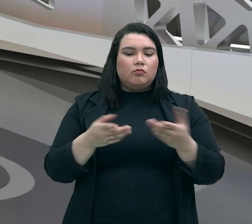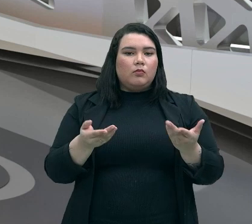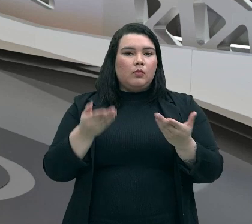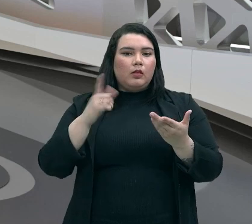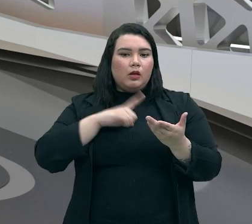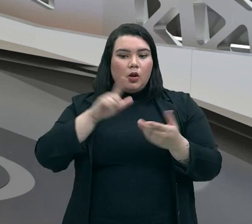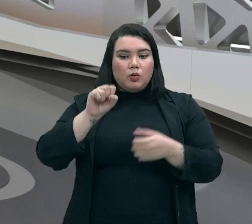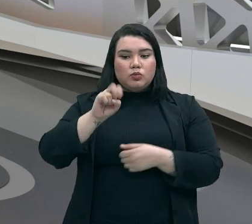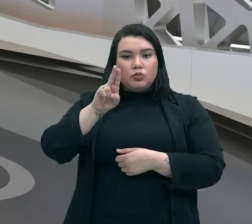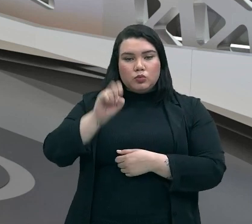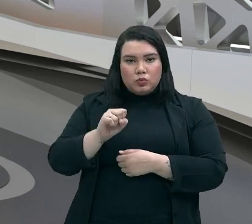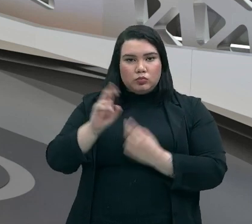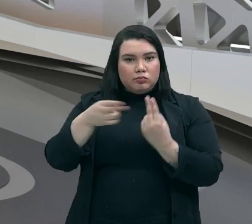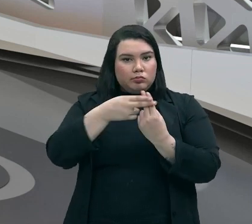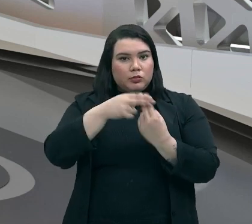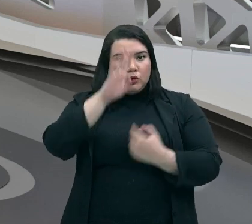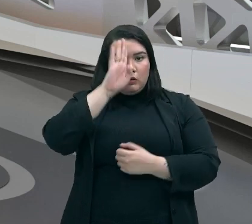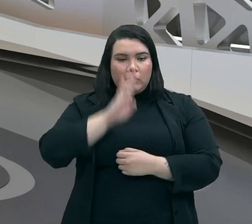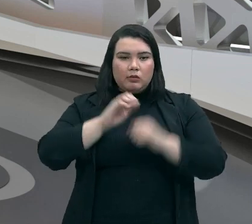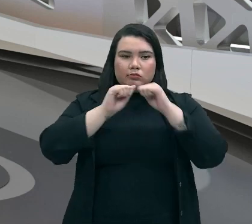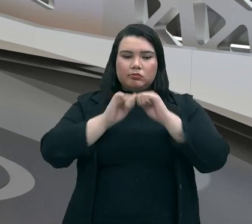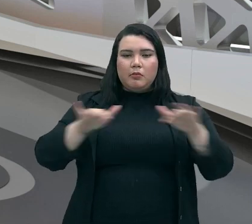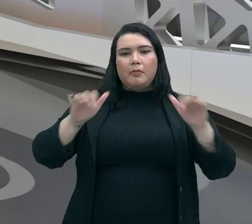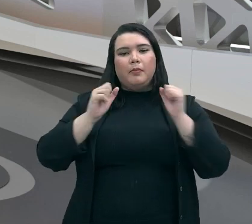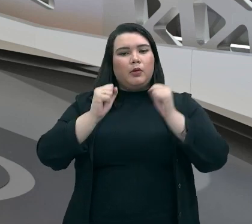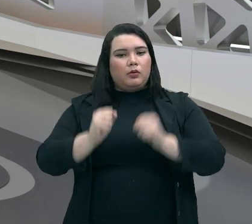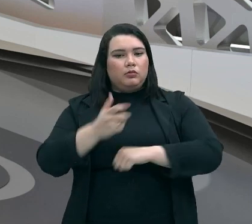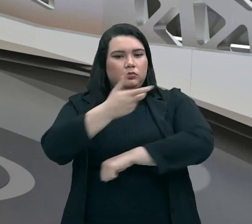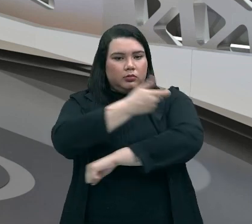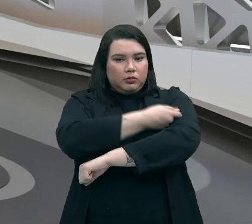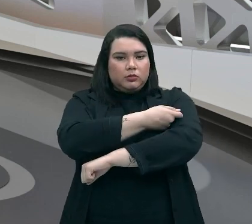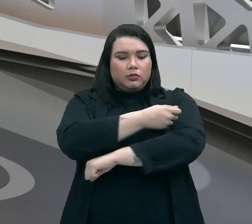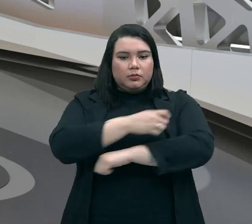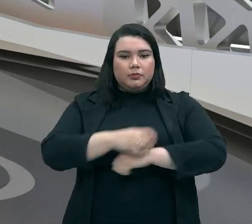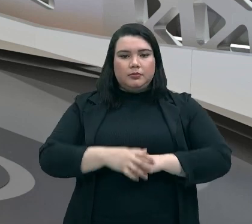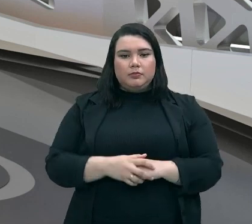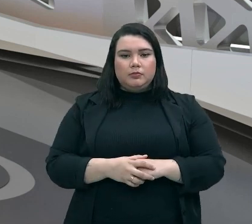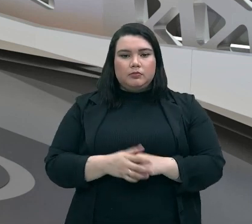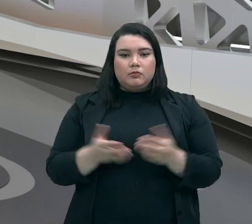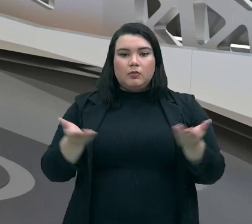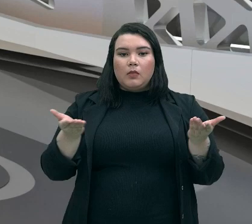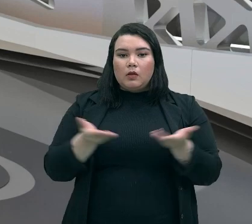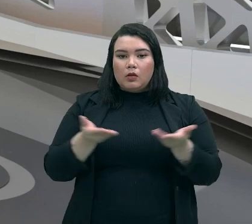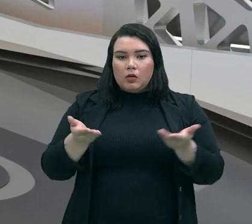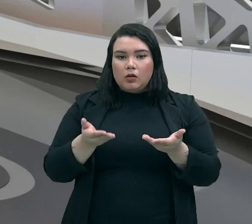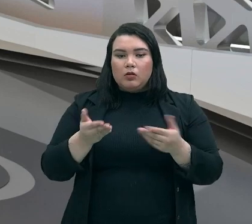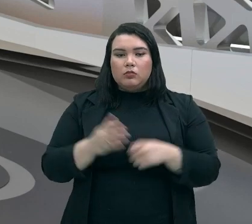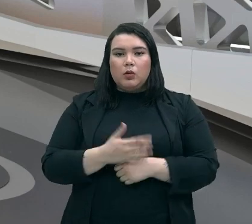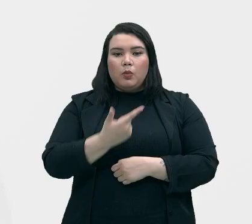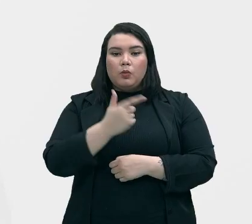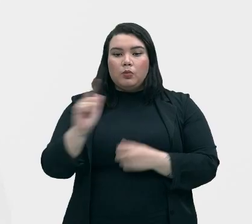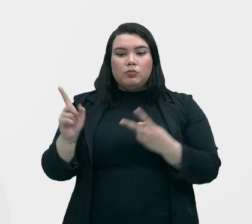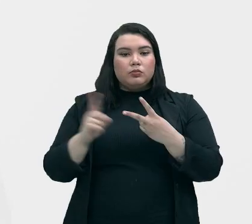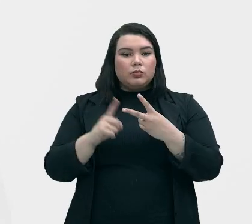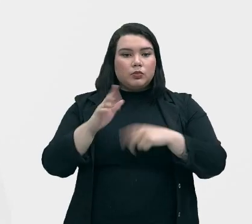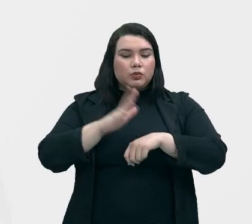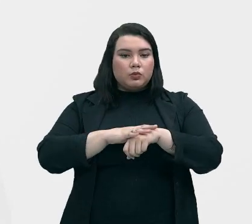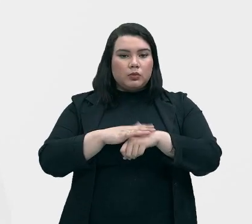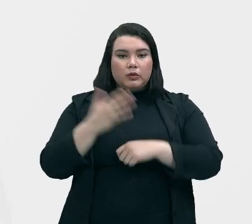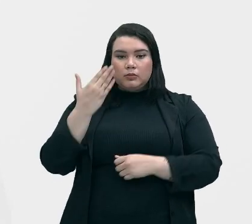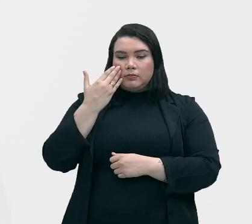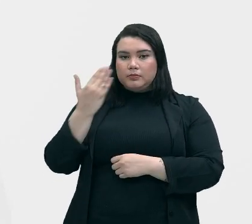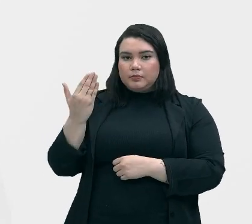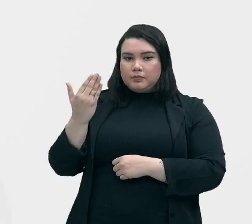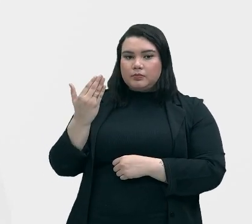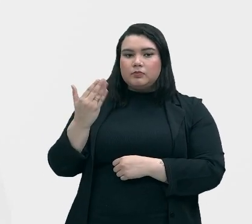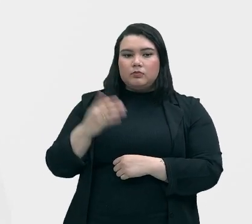pelo SUS, é gratuita e é a melhor maneira de prevenção. Perfeito. Agora a gente vai para a segunda doença aí, também